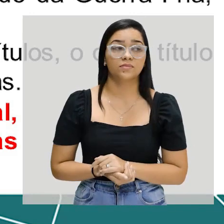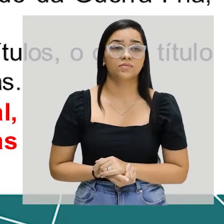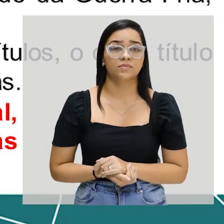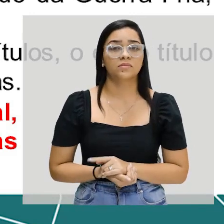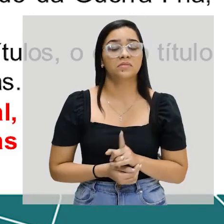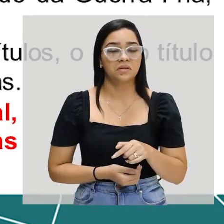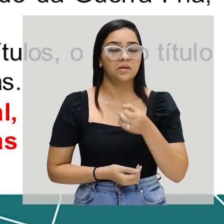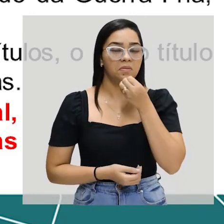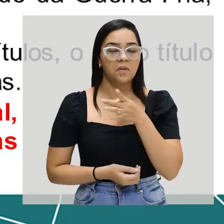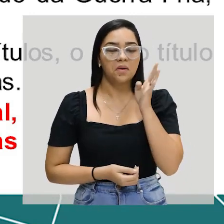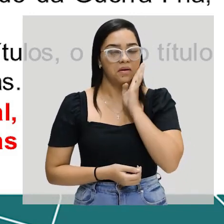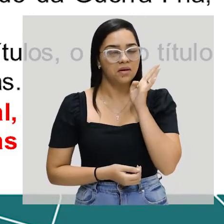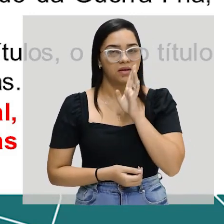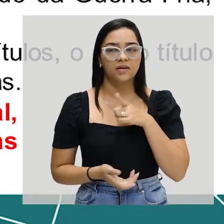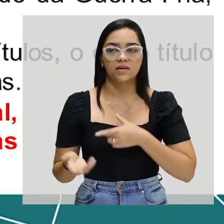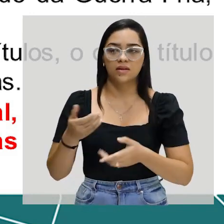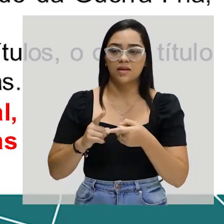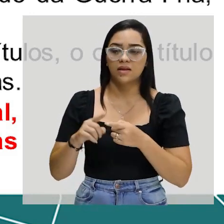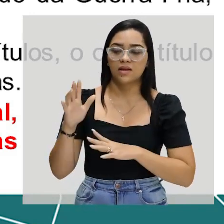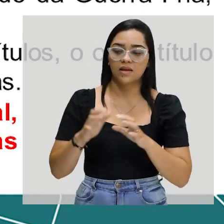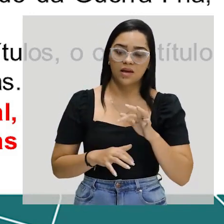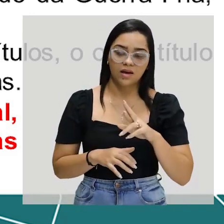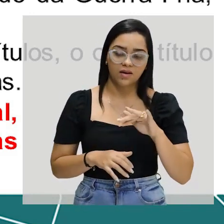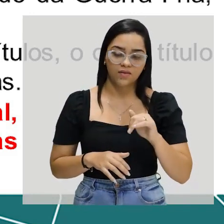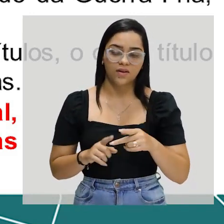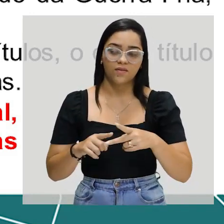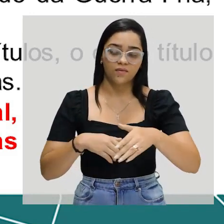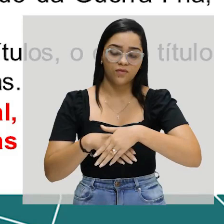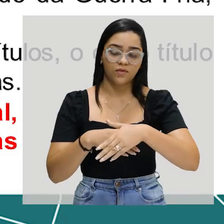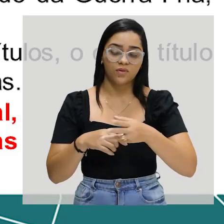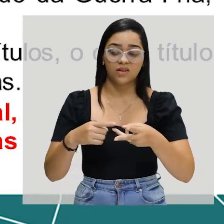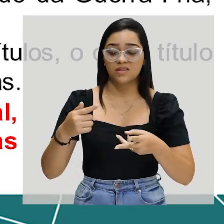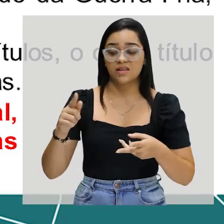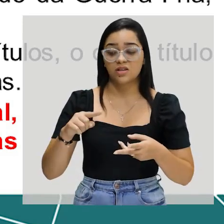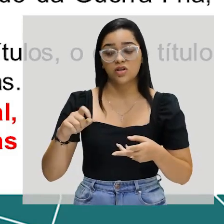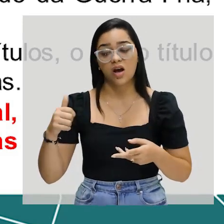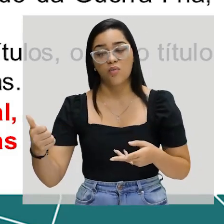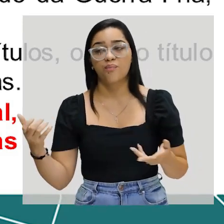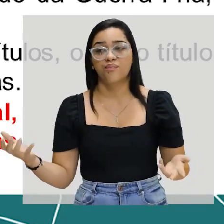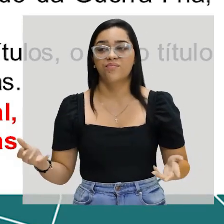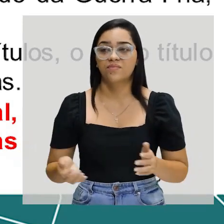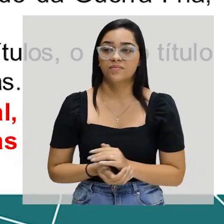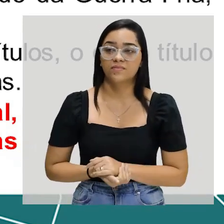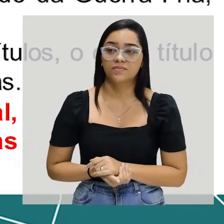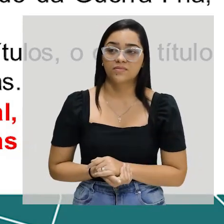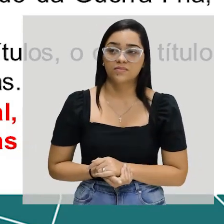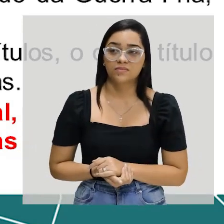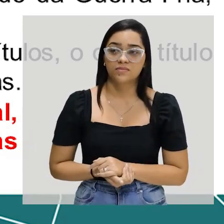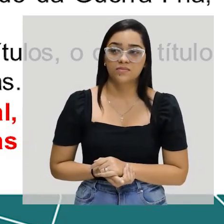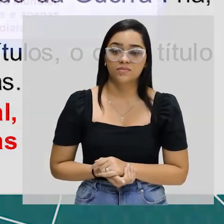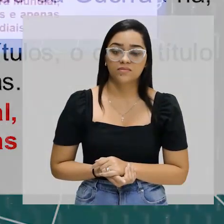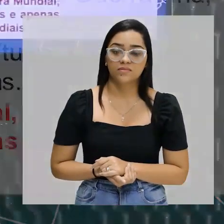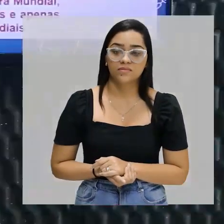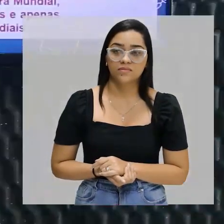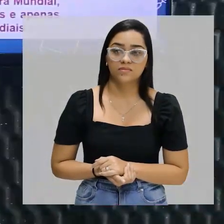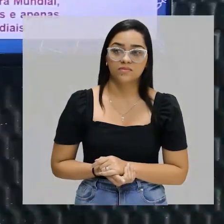ver que questão bacana né que envolve Guerra Fria futebol e 7 a 1 né tirando a paz do sétimo ano não é tão